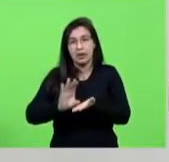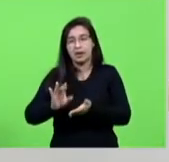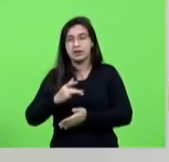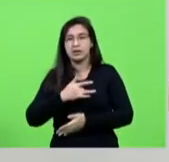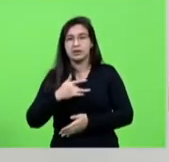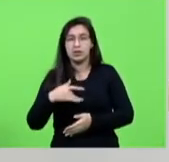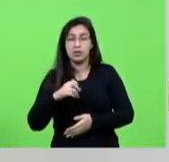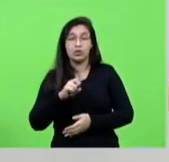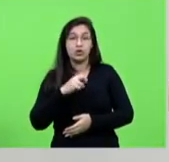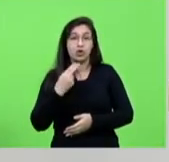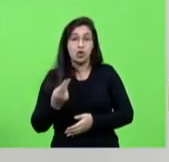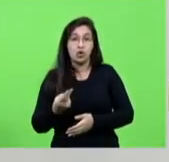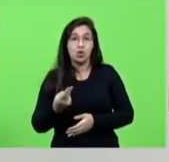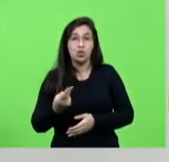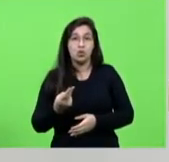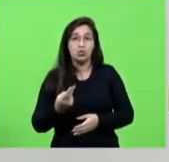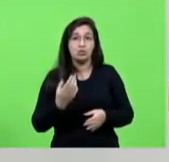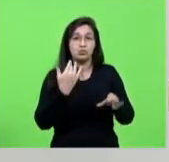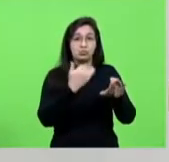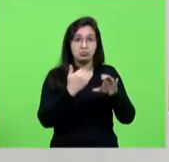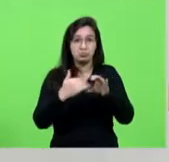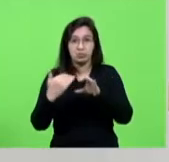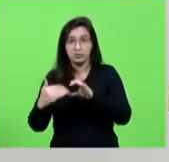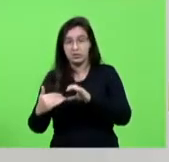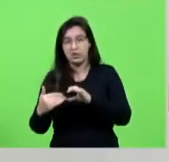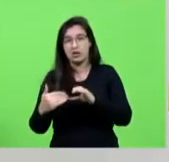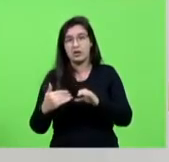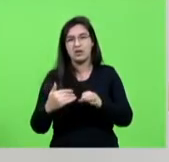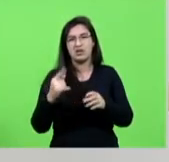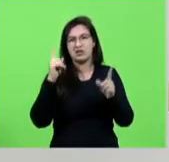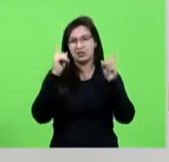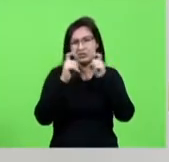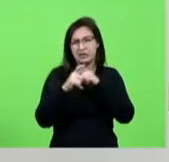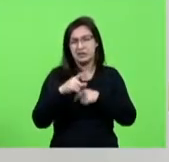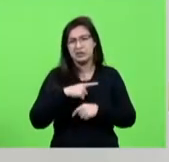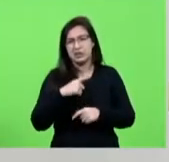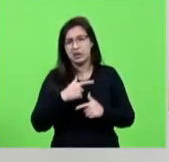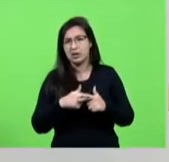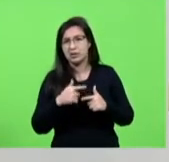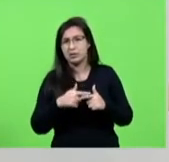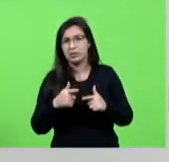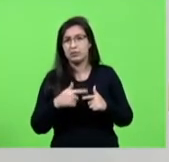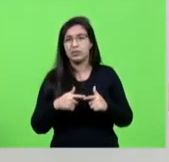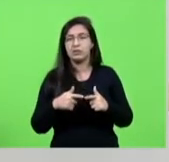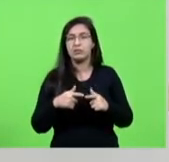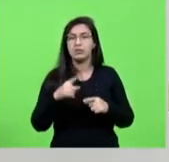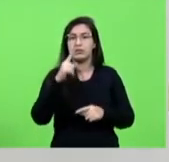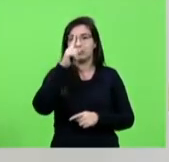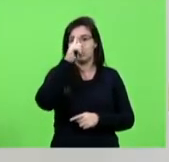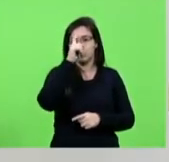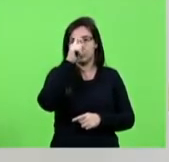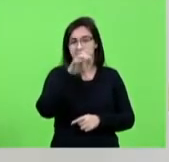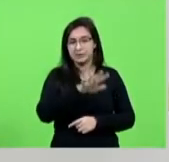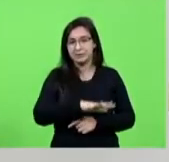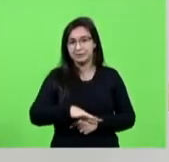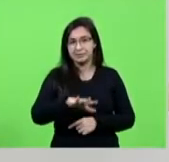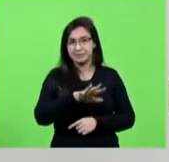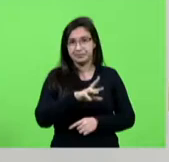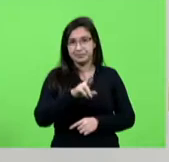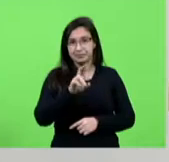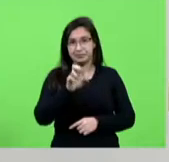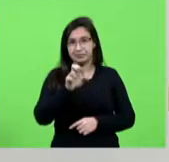transferir algumas das altas complexidades do Hospital São José para o Hospital Regional, já ajudaria muito.